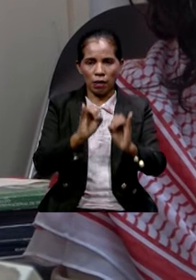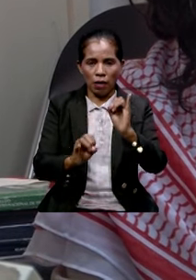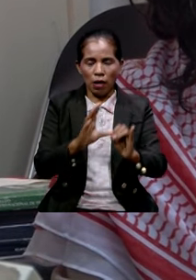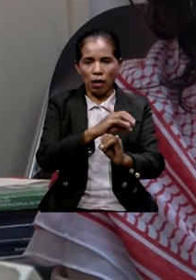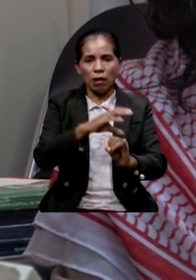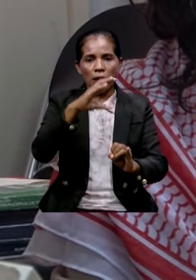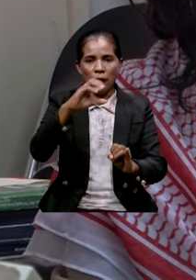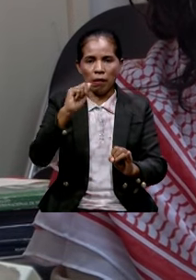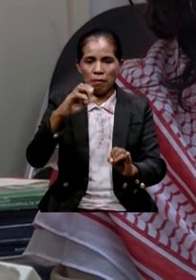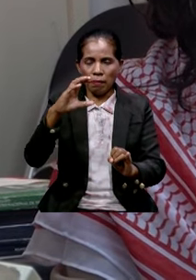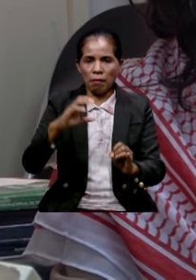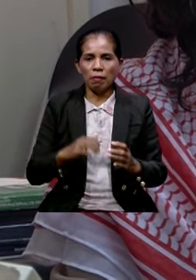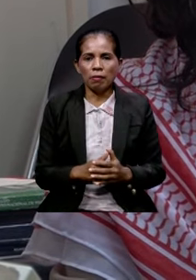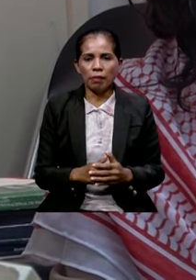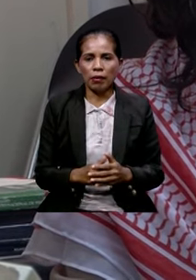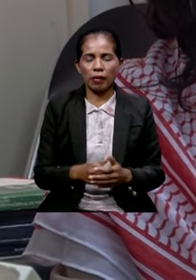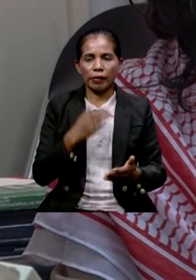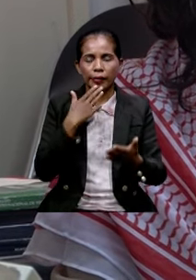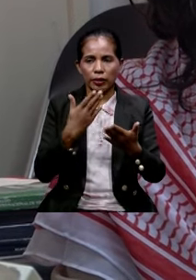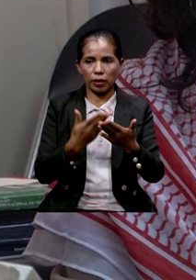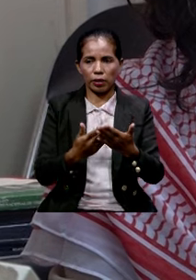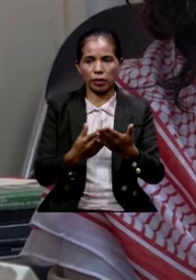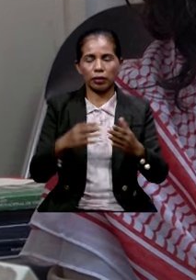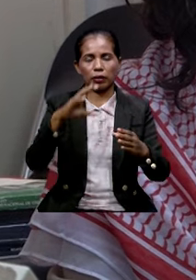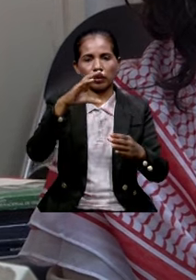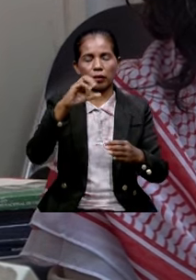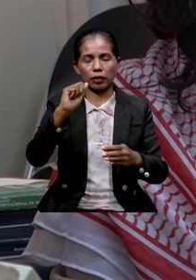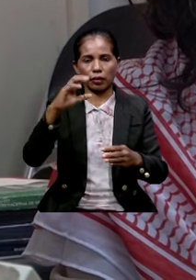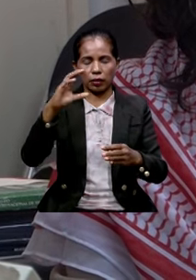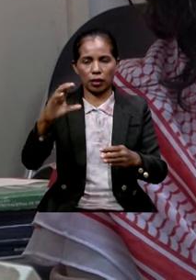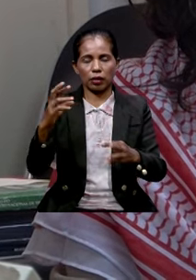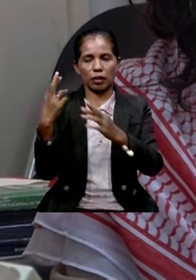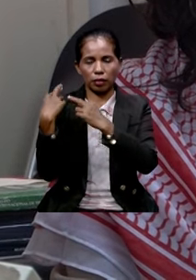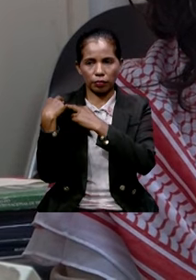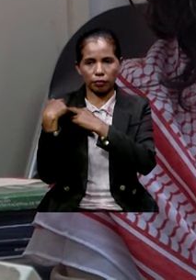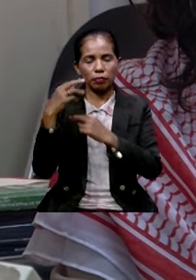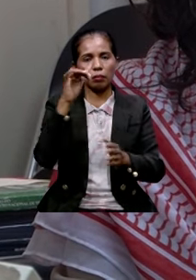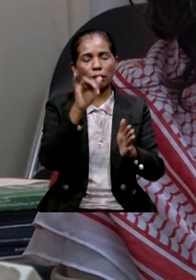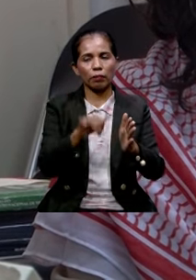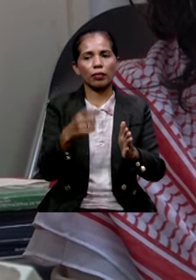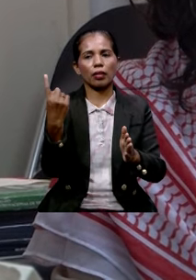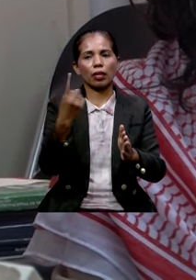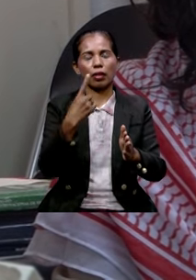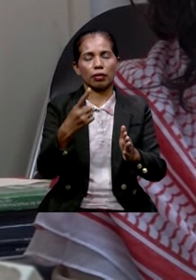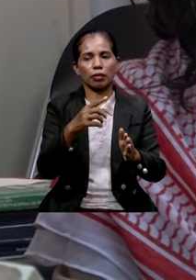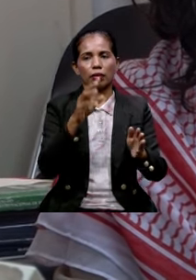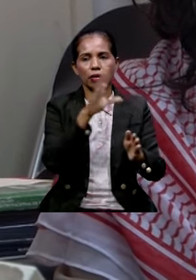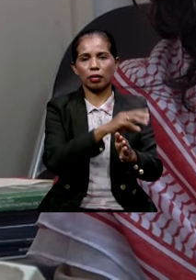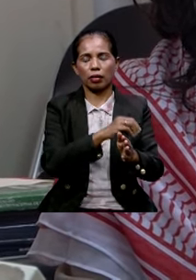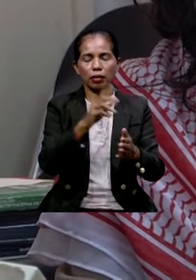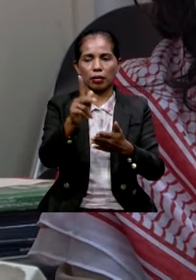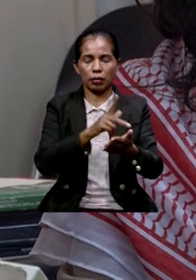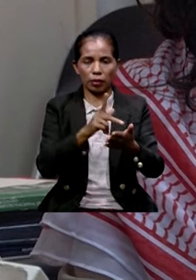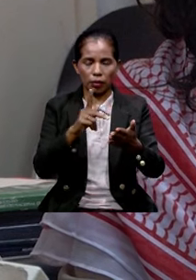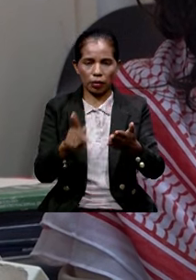Comissão Anticorrupção, diacliu maca comissário CAC Niniaknar, rela de ho prevenção criminal,